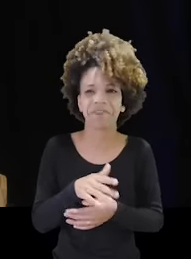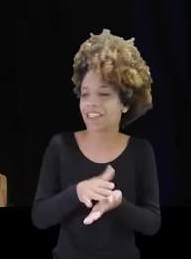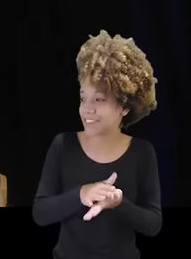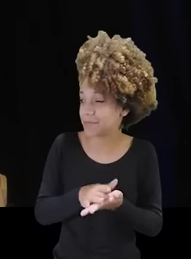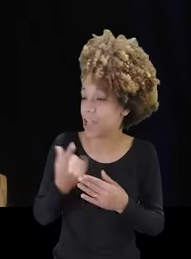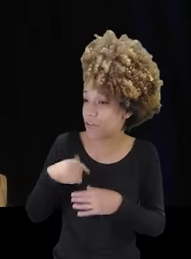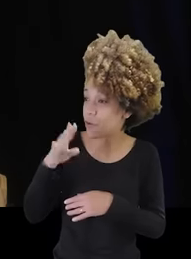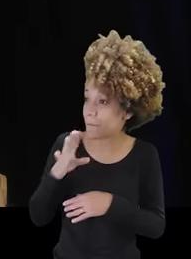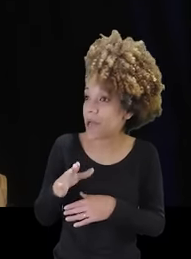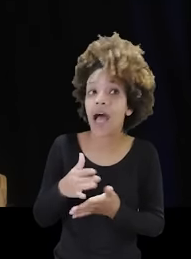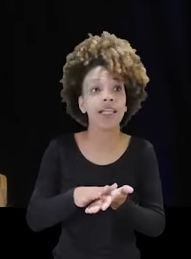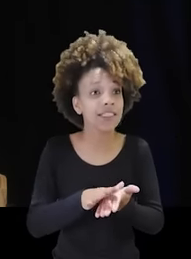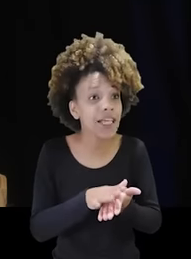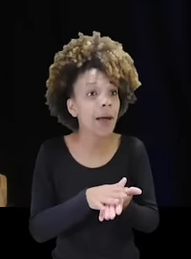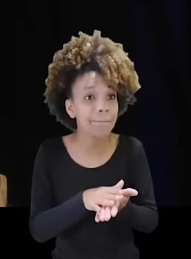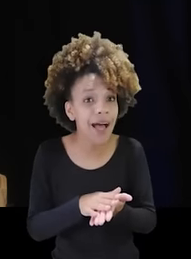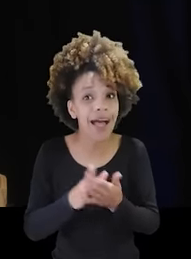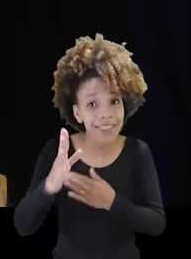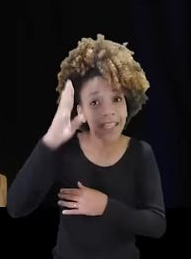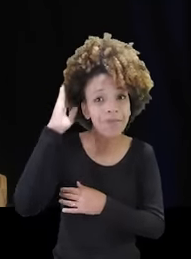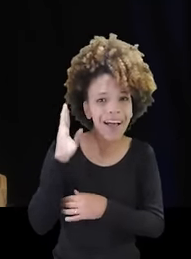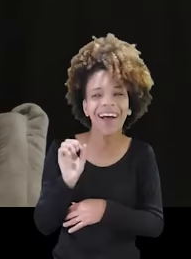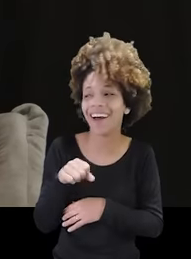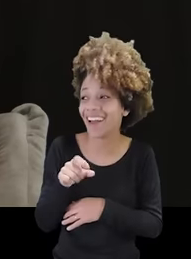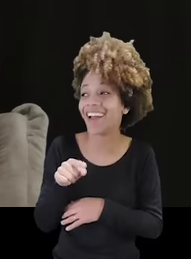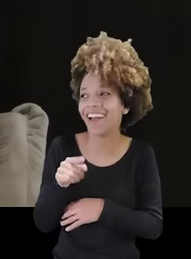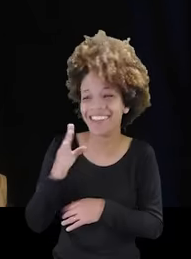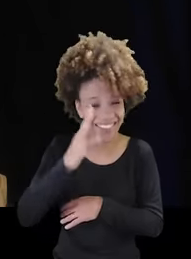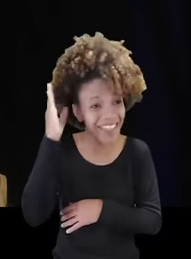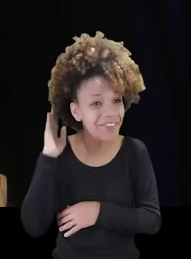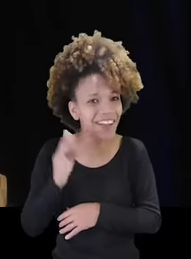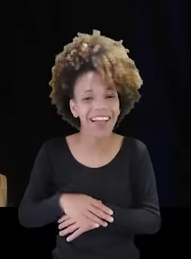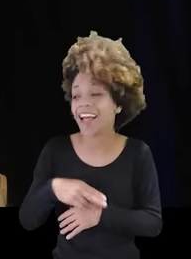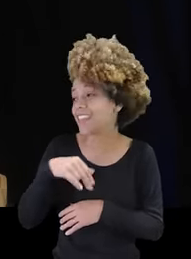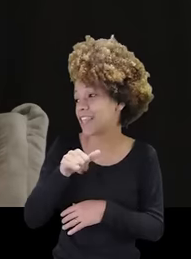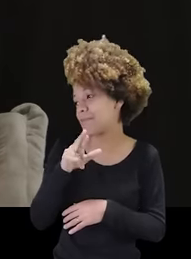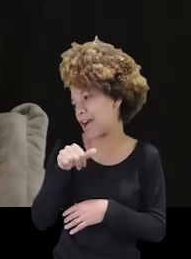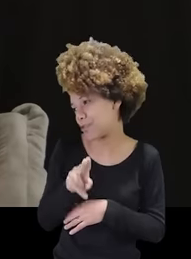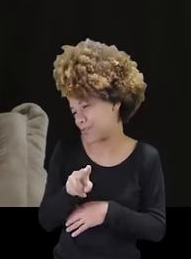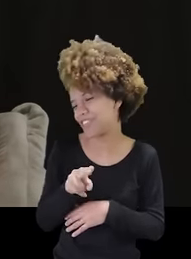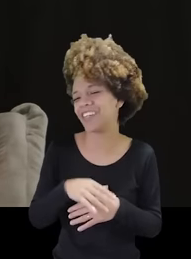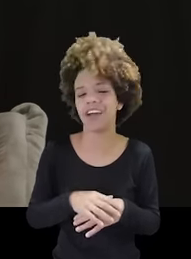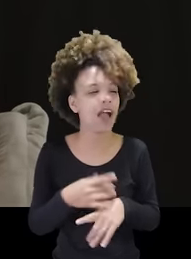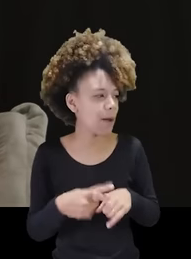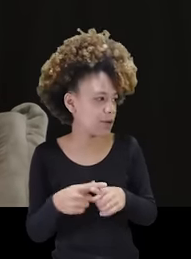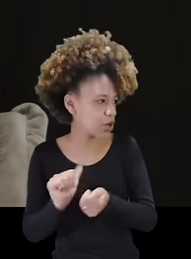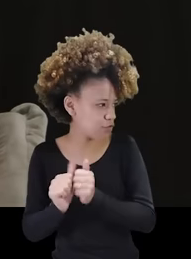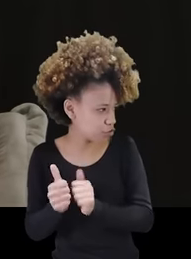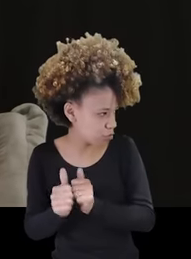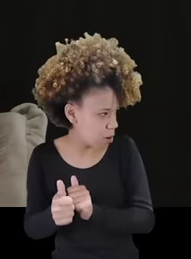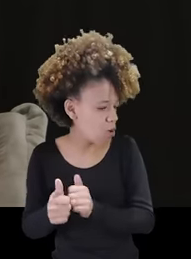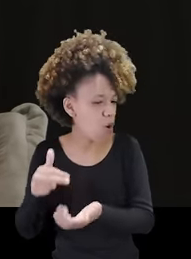eu sou do Brasil samba Neymar neymaru é porque o futebol